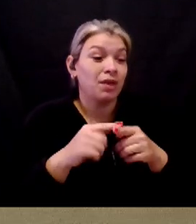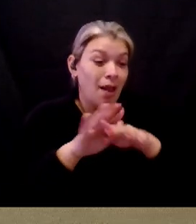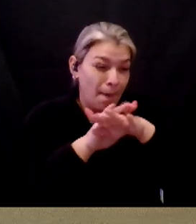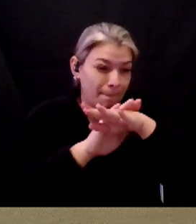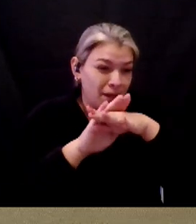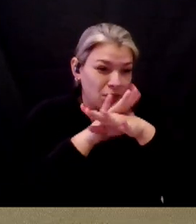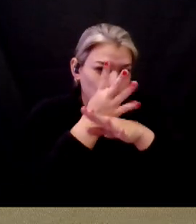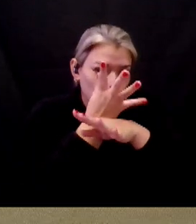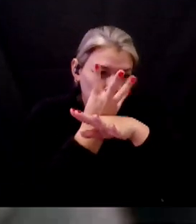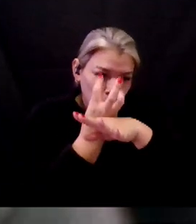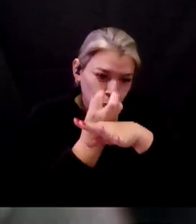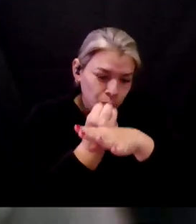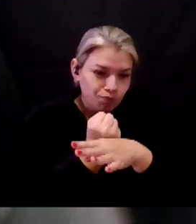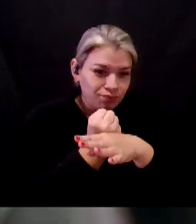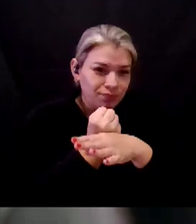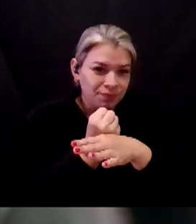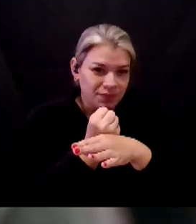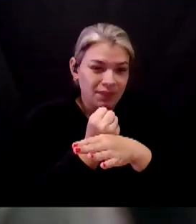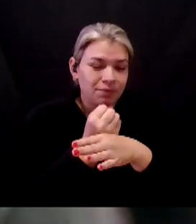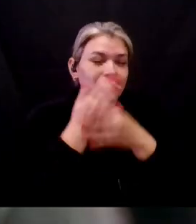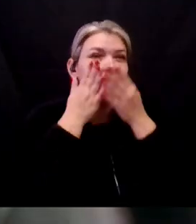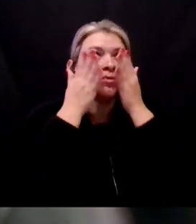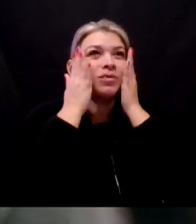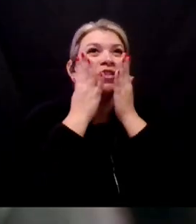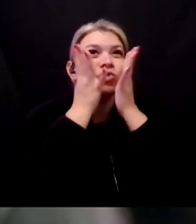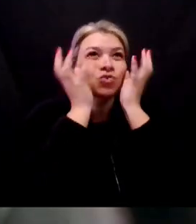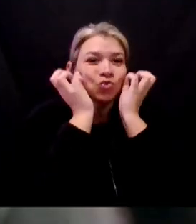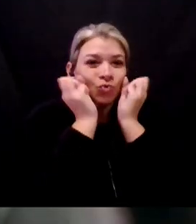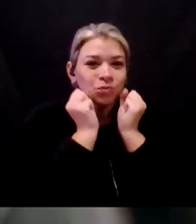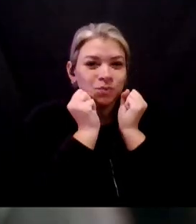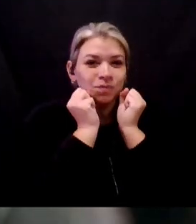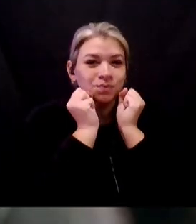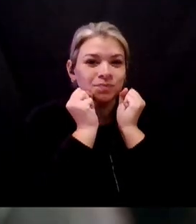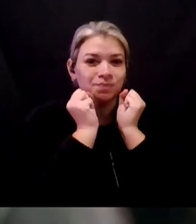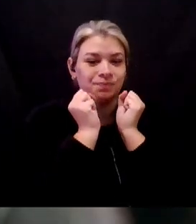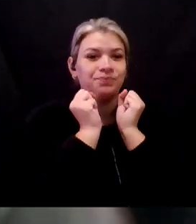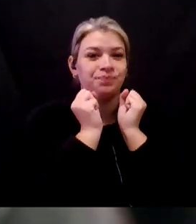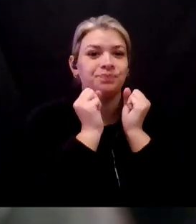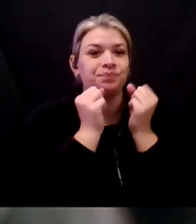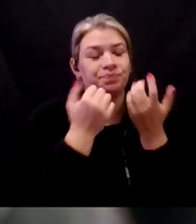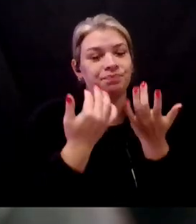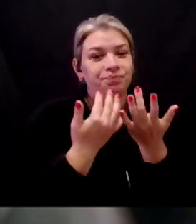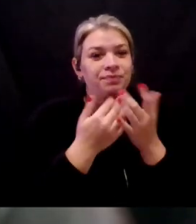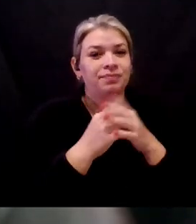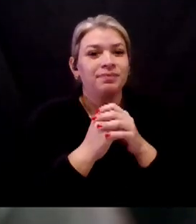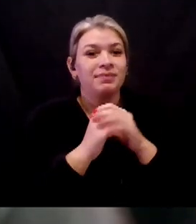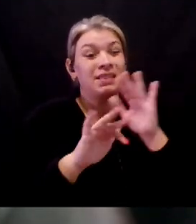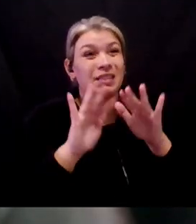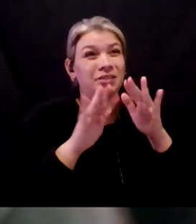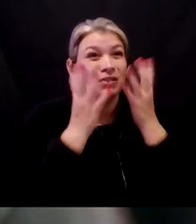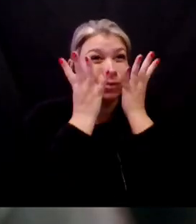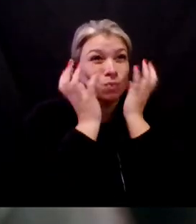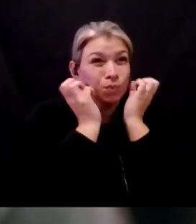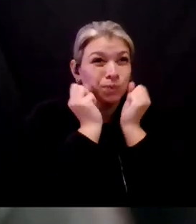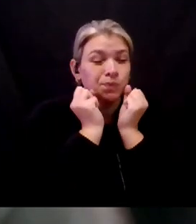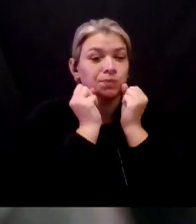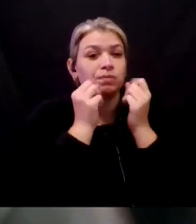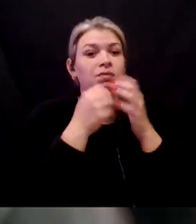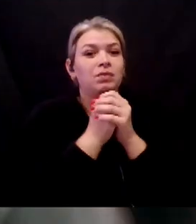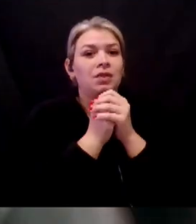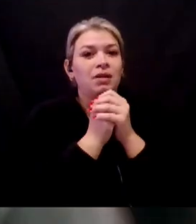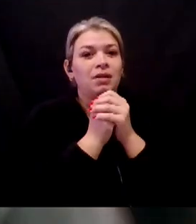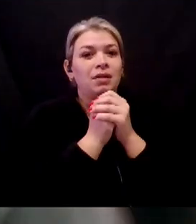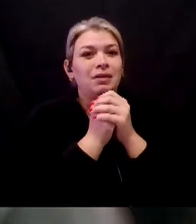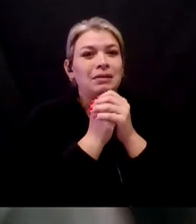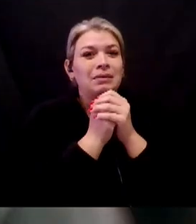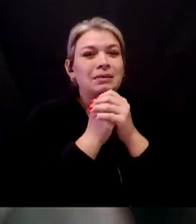mais volume do que uma pele adulta, e muitas vezes essa penetração, essa permeabilidade vai dar alguma reação